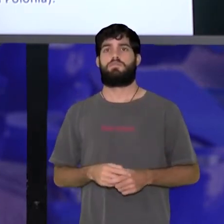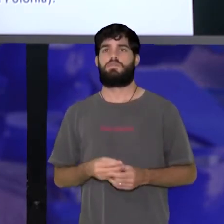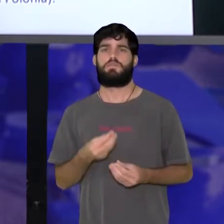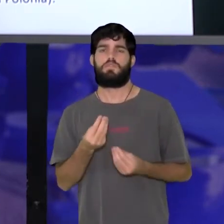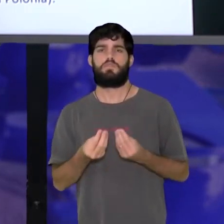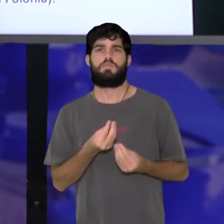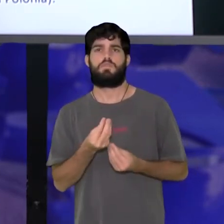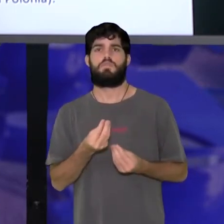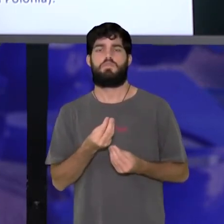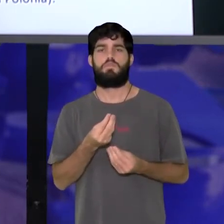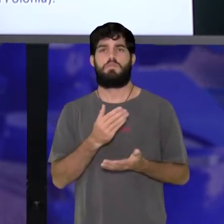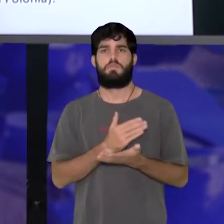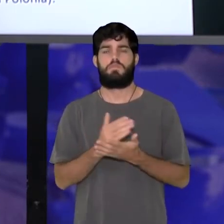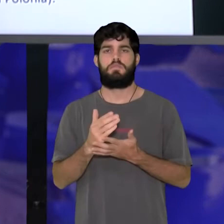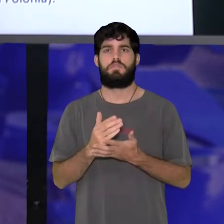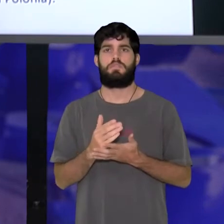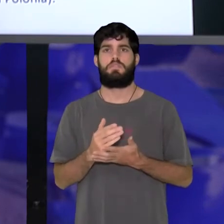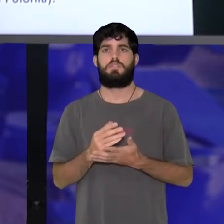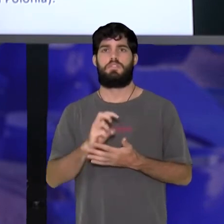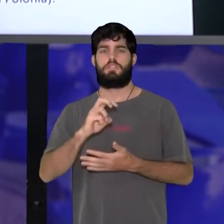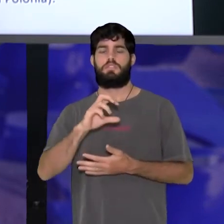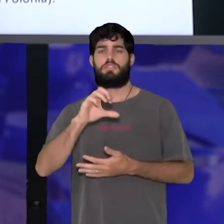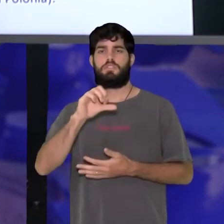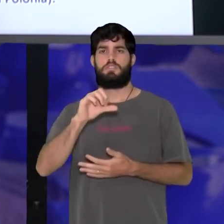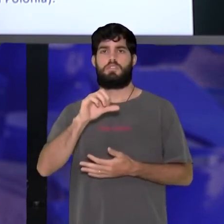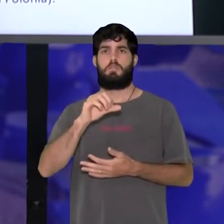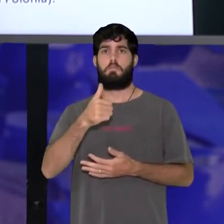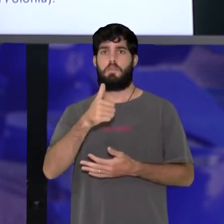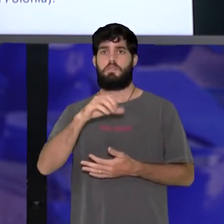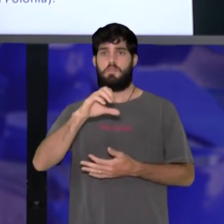começou. Em